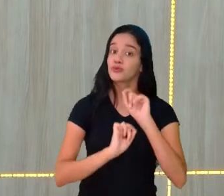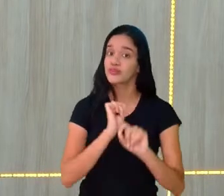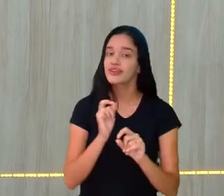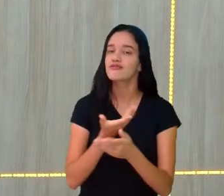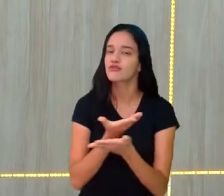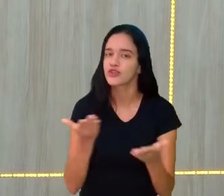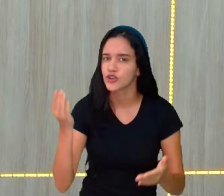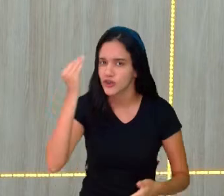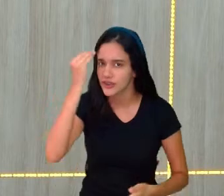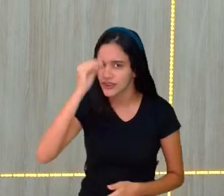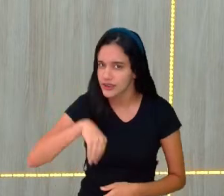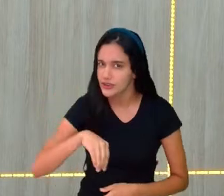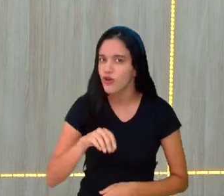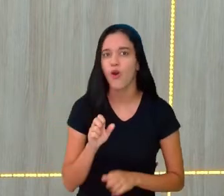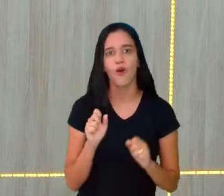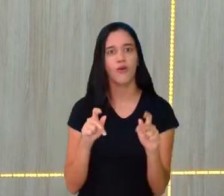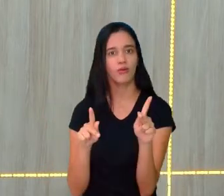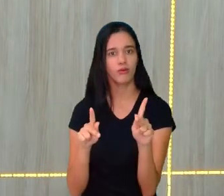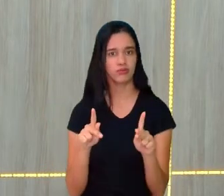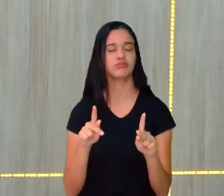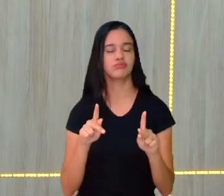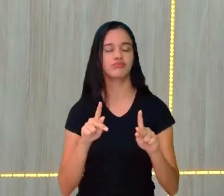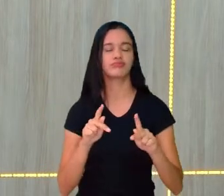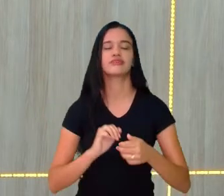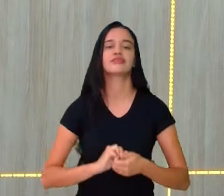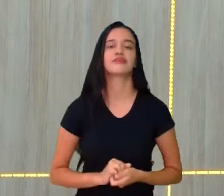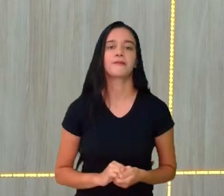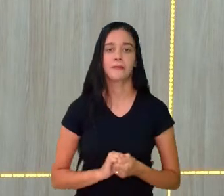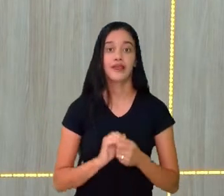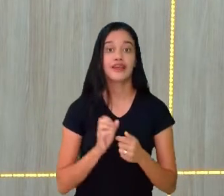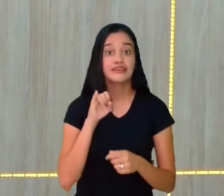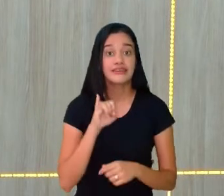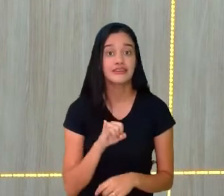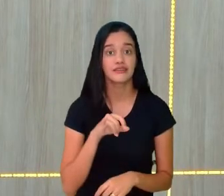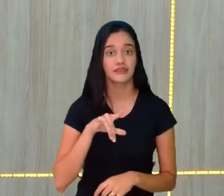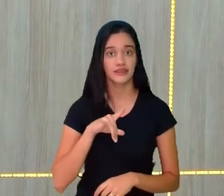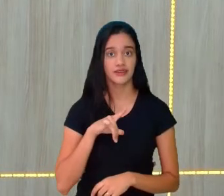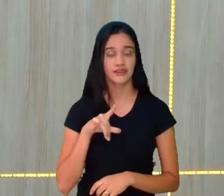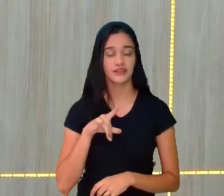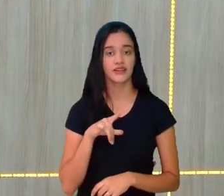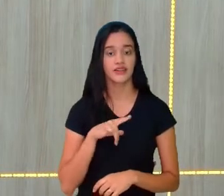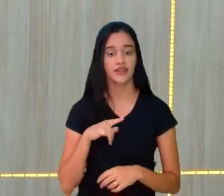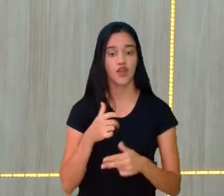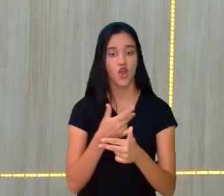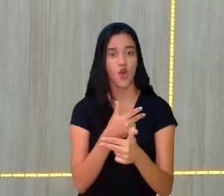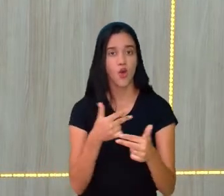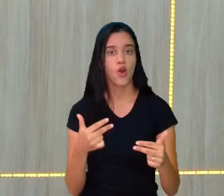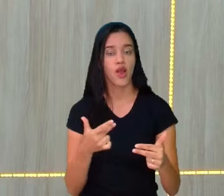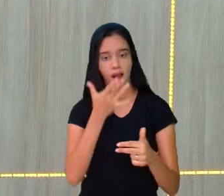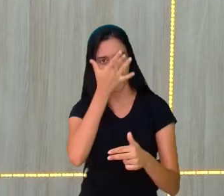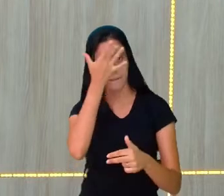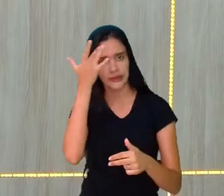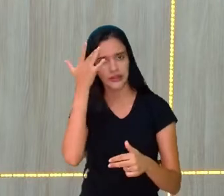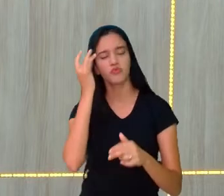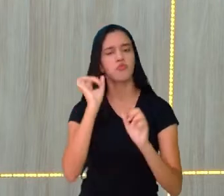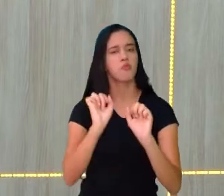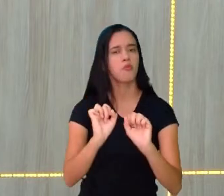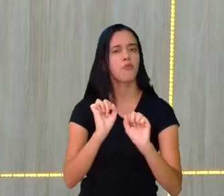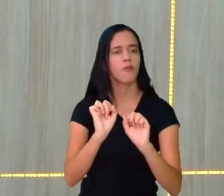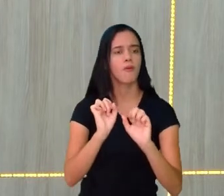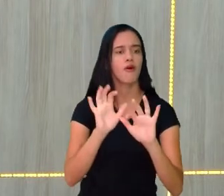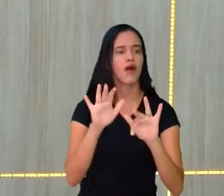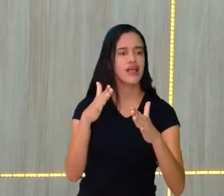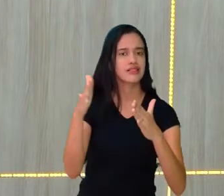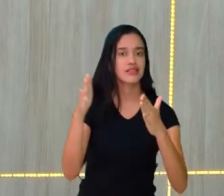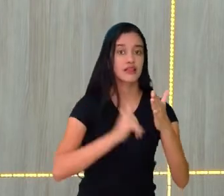não desistam, né? Porque se existem coisas, né, que as pessoas elas podem tirar da